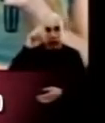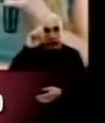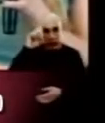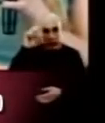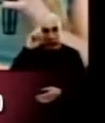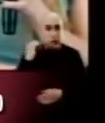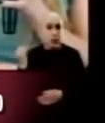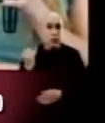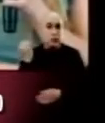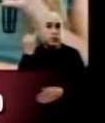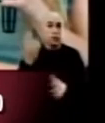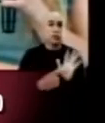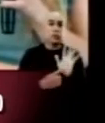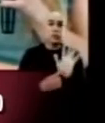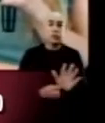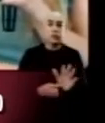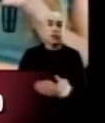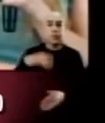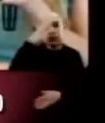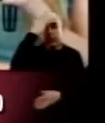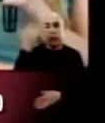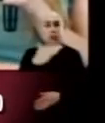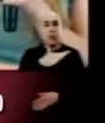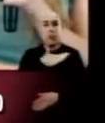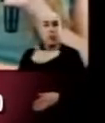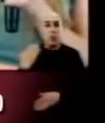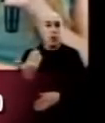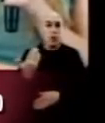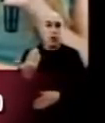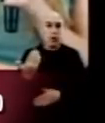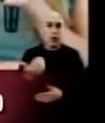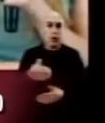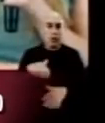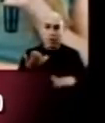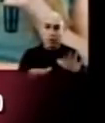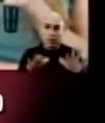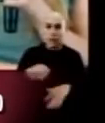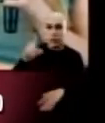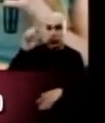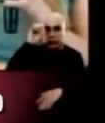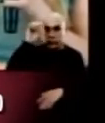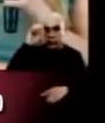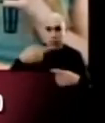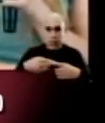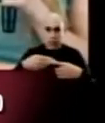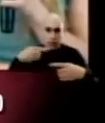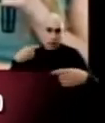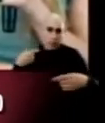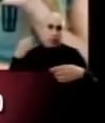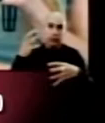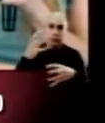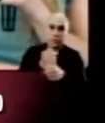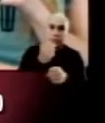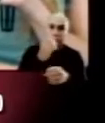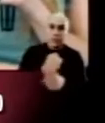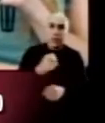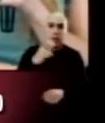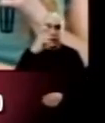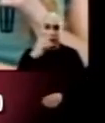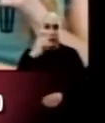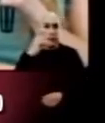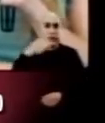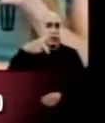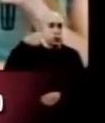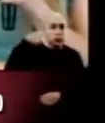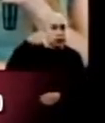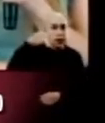nesse slide, os óbitos. Vocês podem ver que a nossa média móvel de óbitos vinha vindo 5, 7, 6,